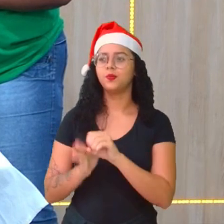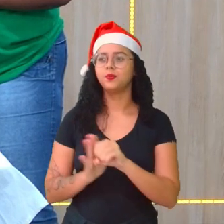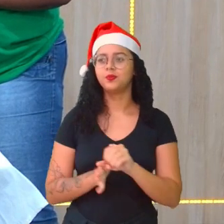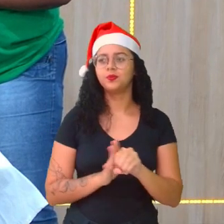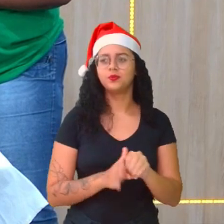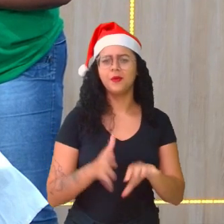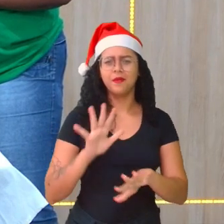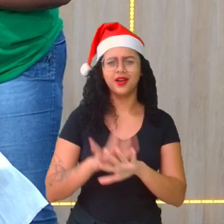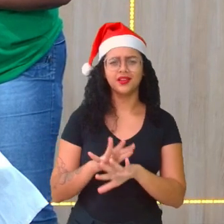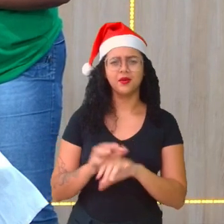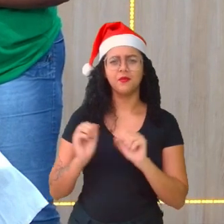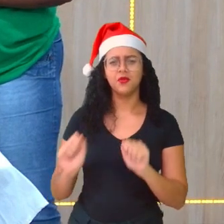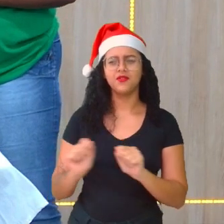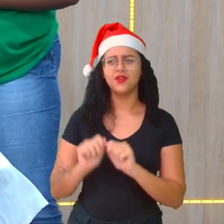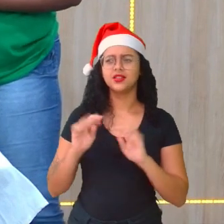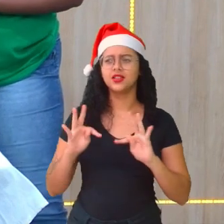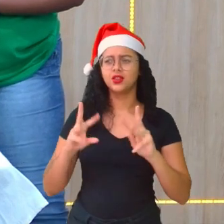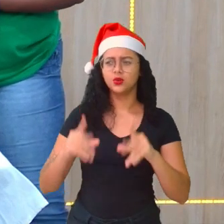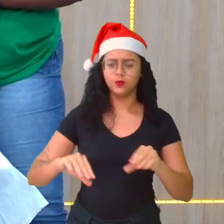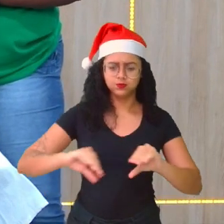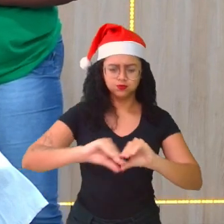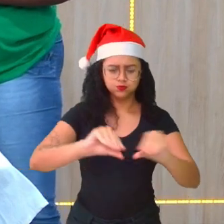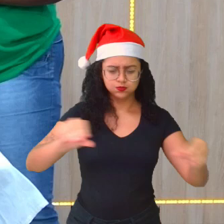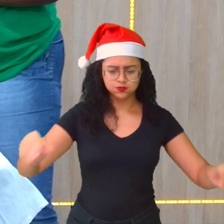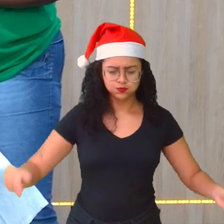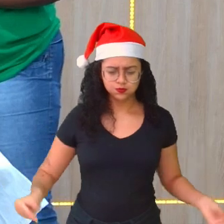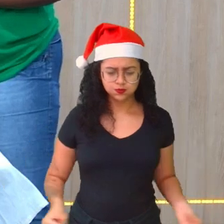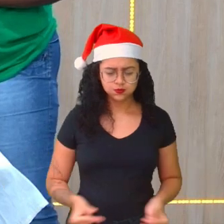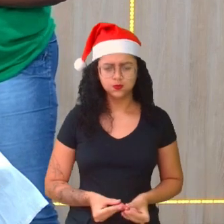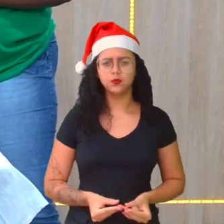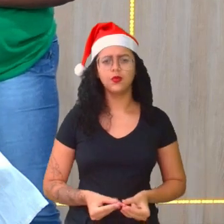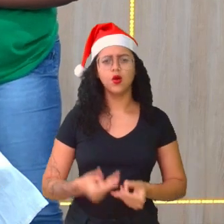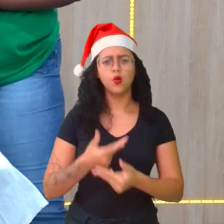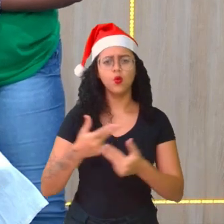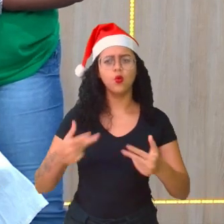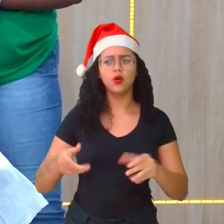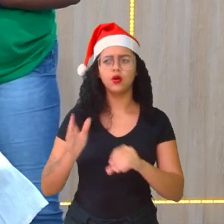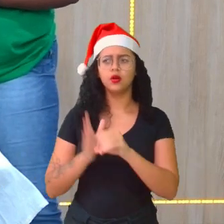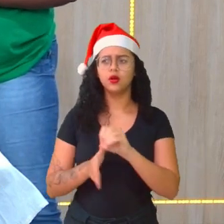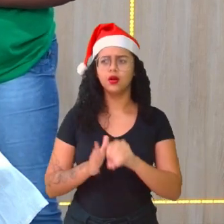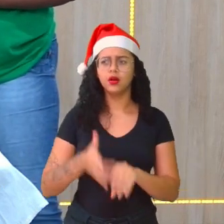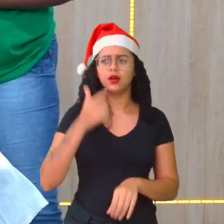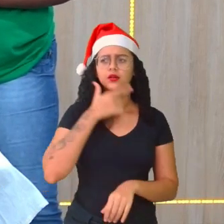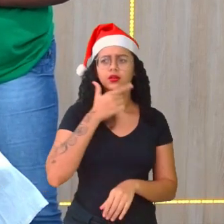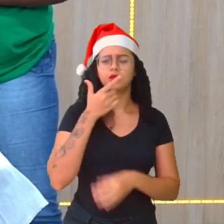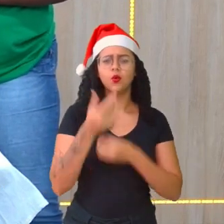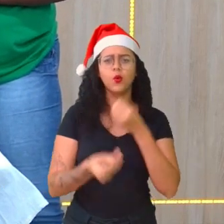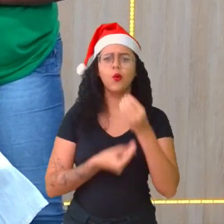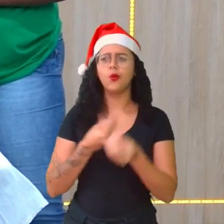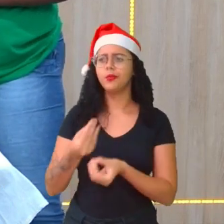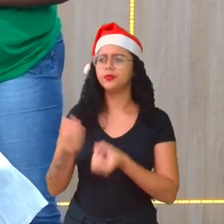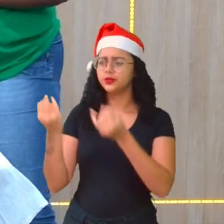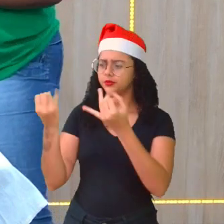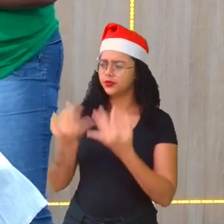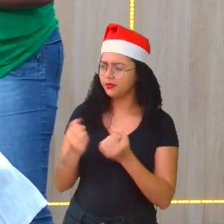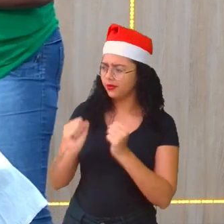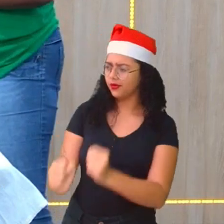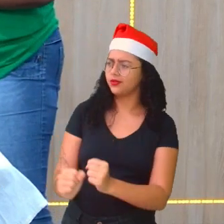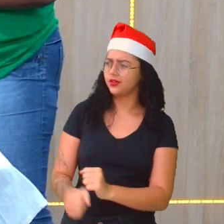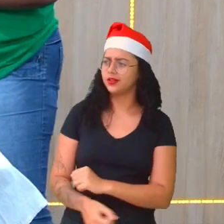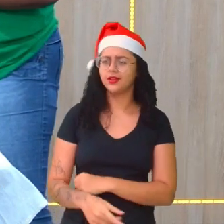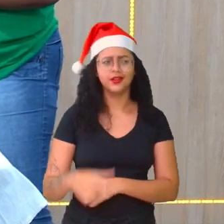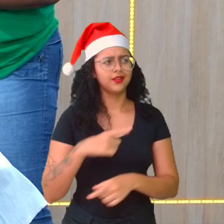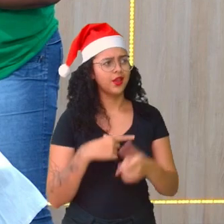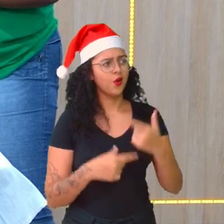Oxi, matemática pode fazer tudo, professora. Claro. A borda, o recheio. O recheio, pronto. Como é o recheio, professora? O recheio pode também? O recheio tem